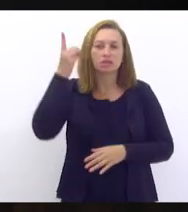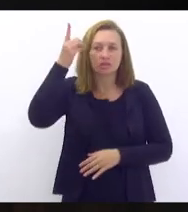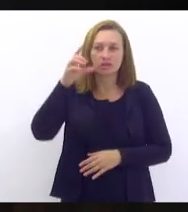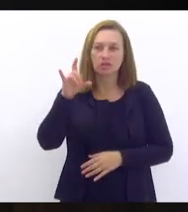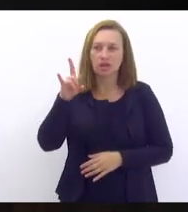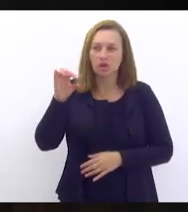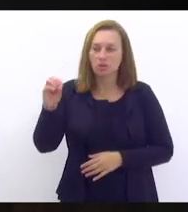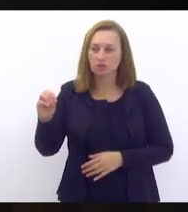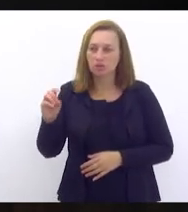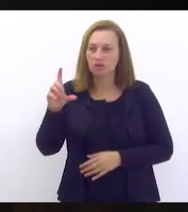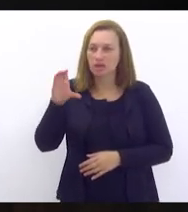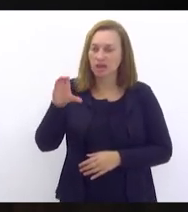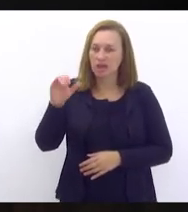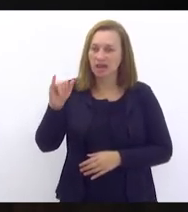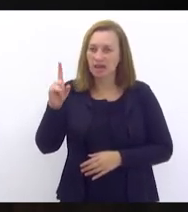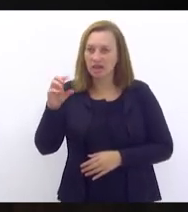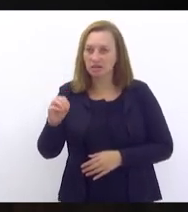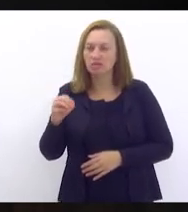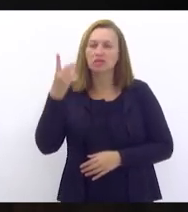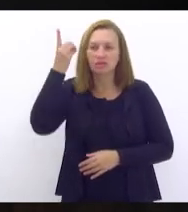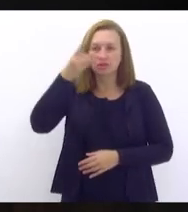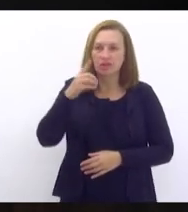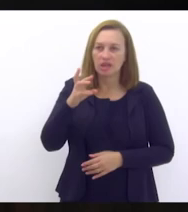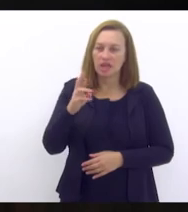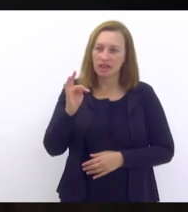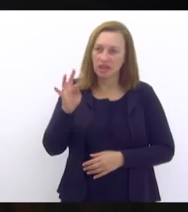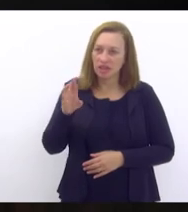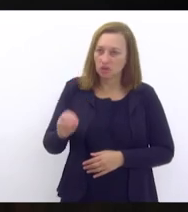Caiado. Deputado Renato Miranda.